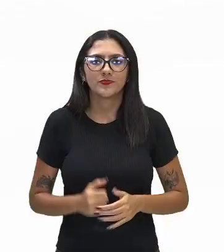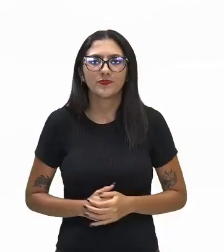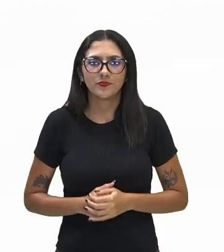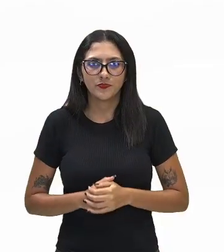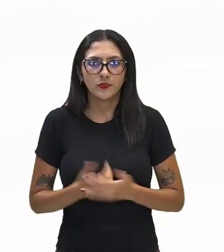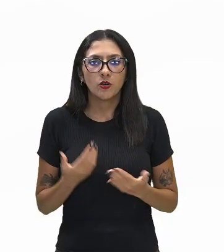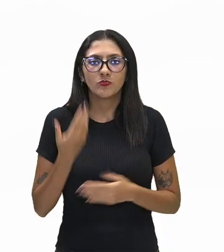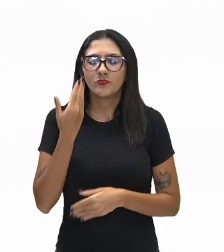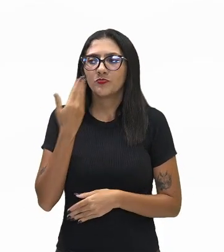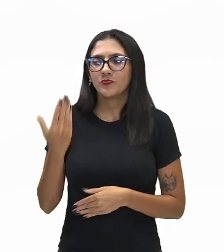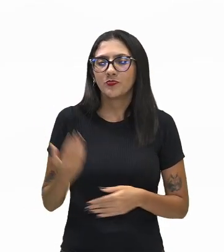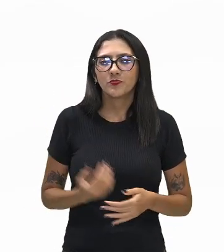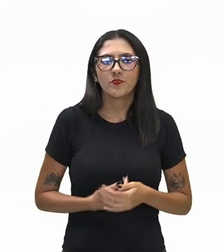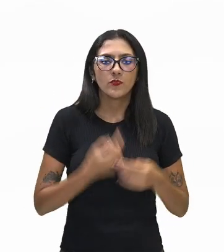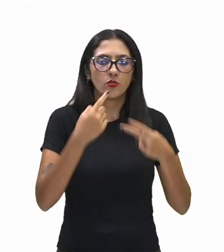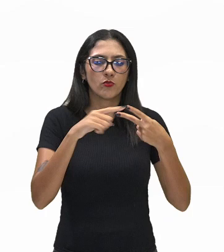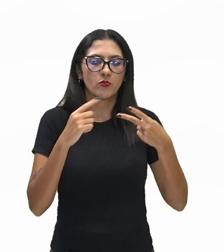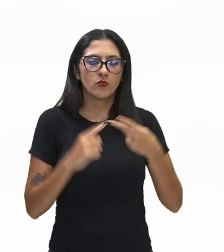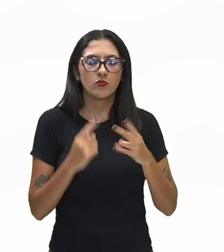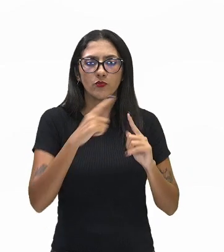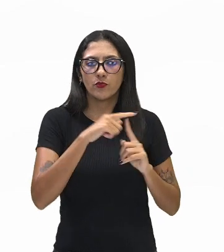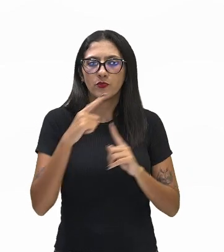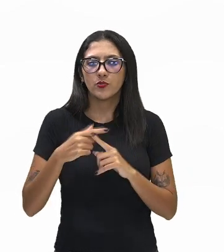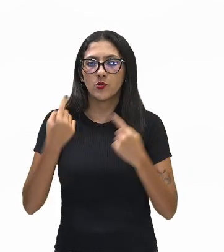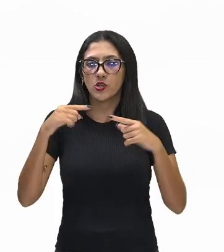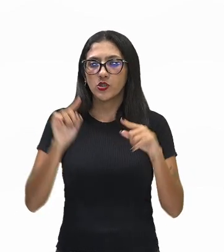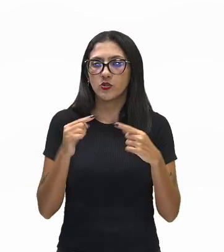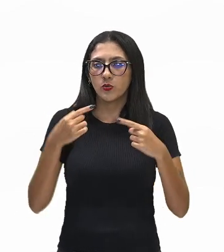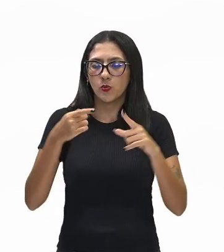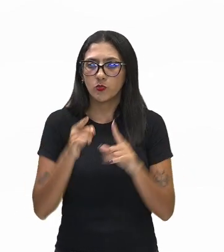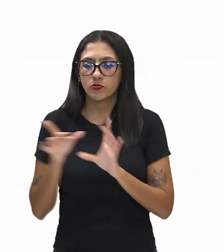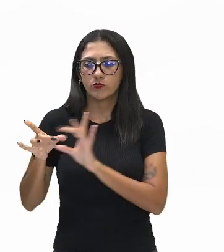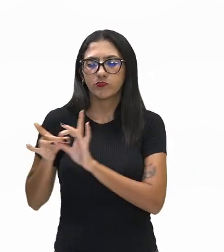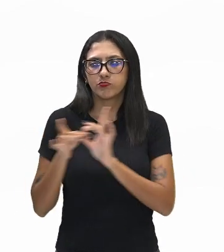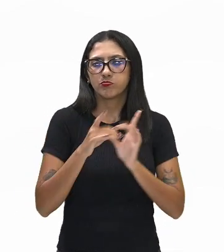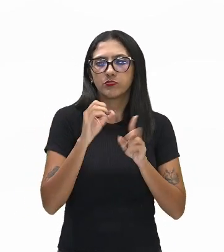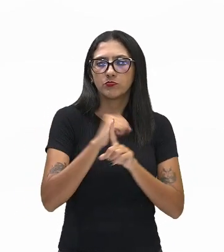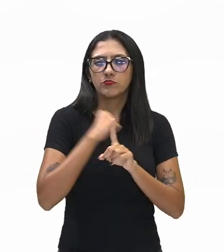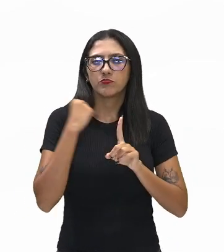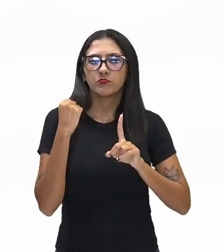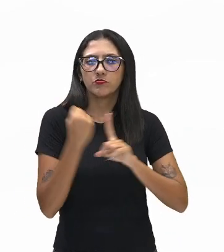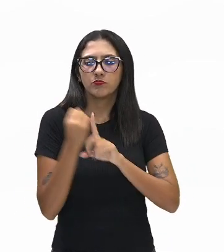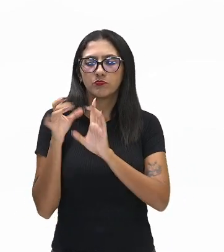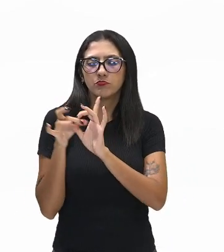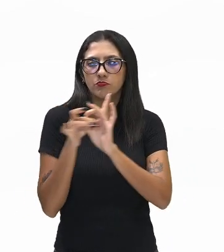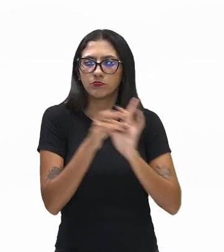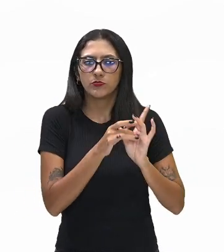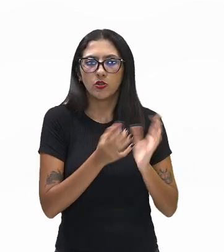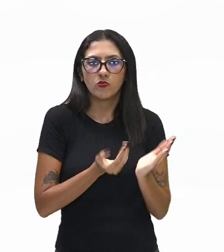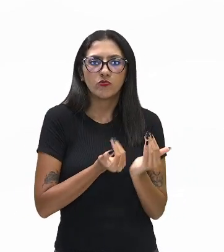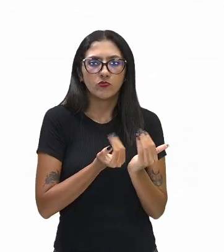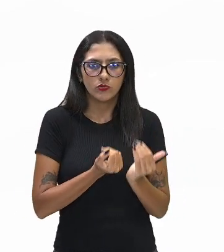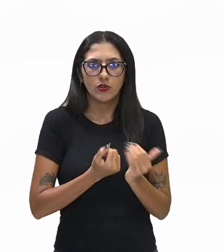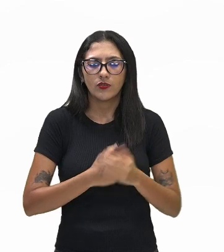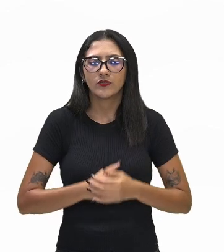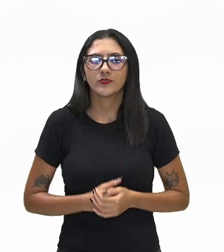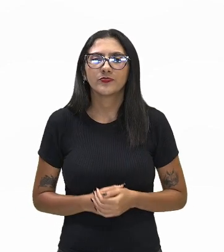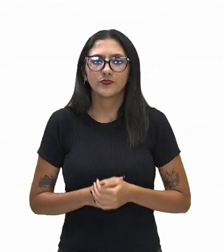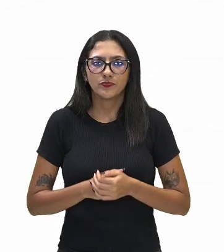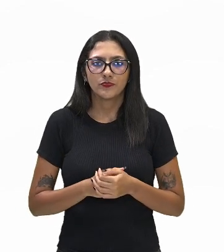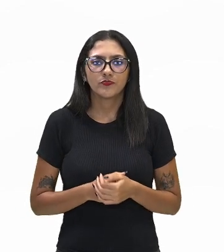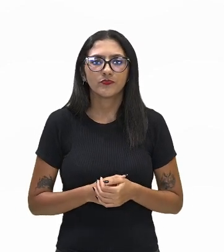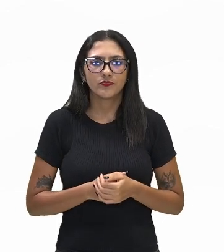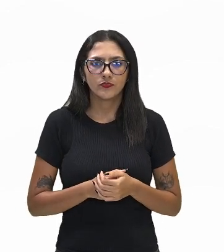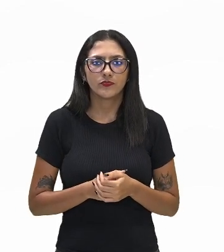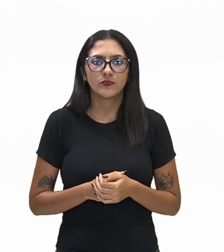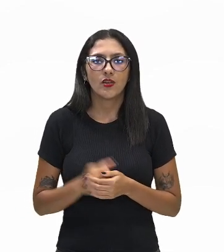rap e o funk na socialização da juventude, que é o título do Juarez Dairel, né? Da